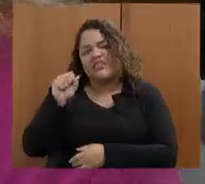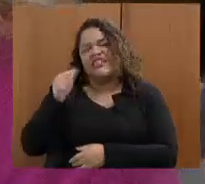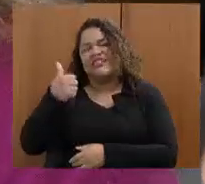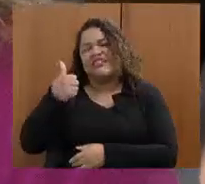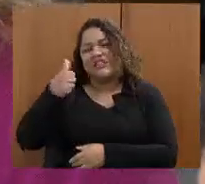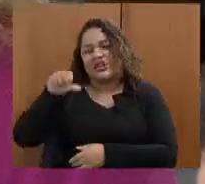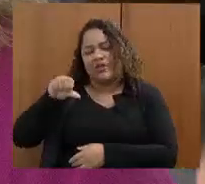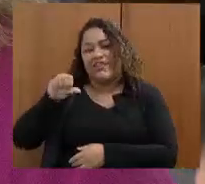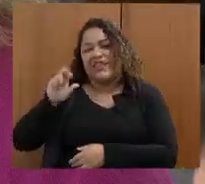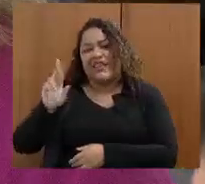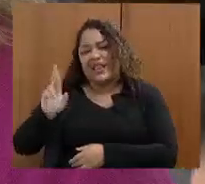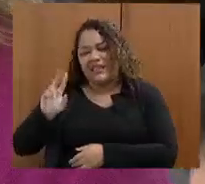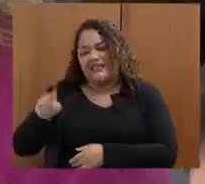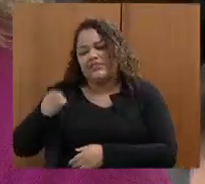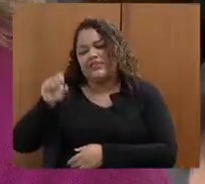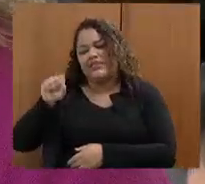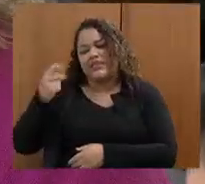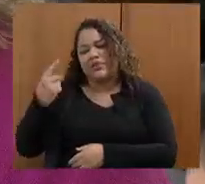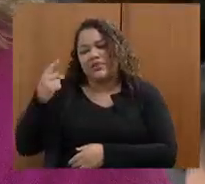819.289,81